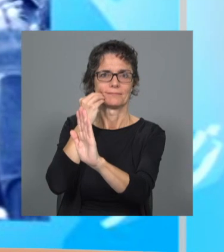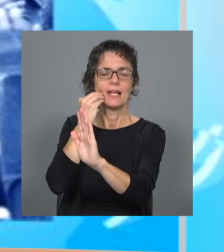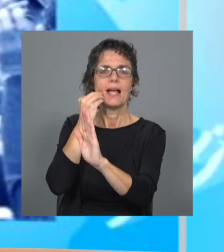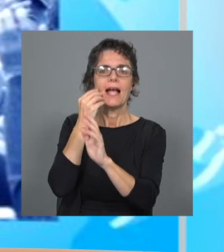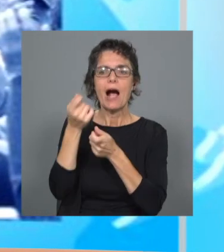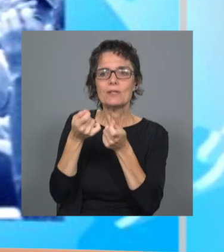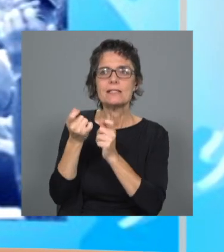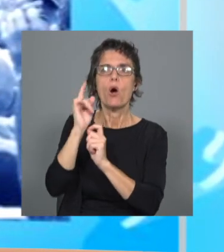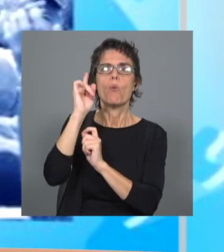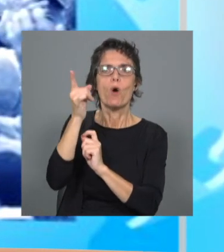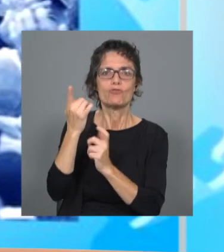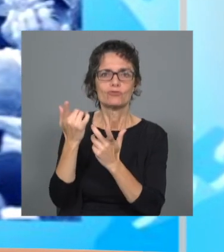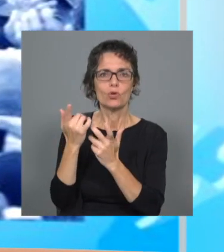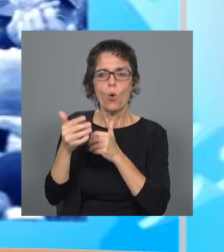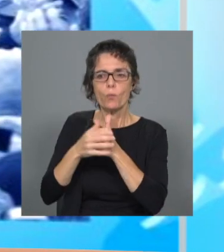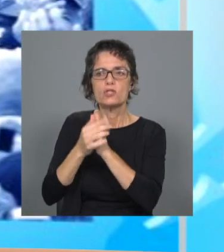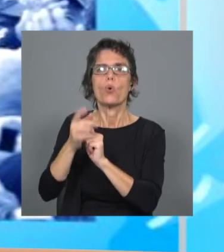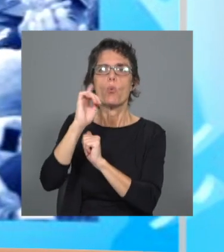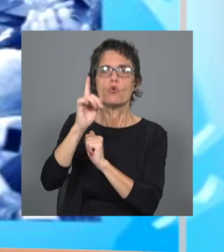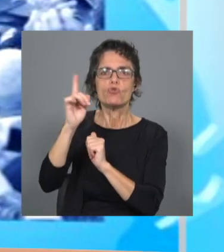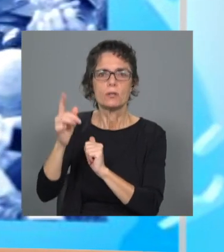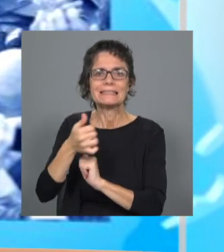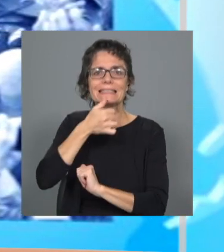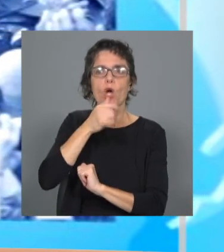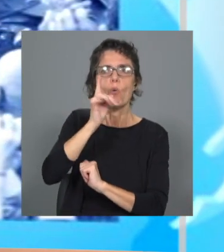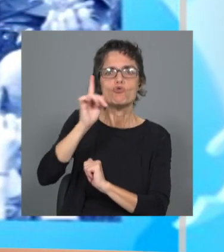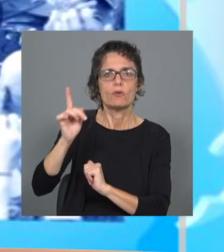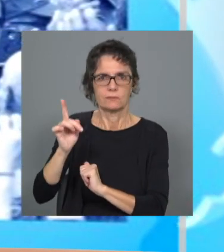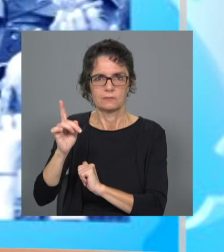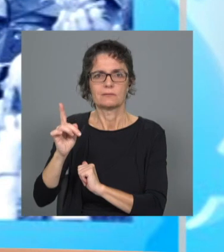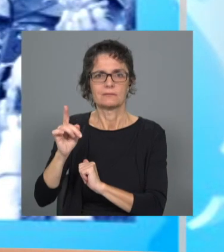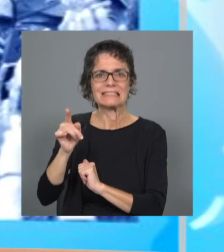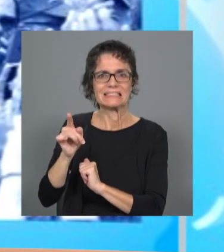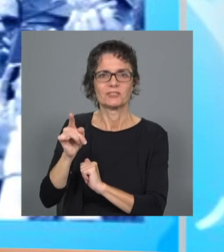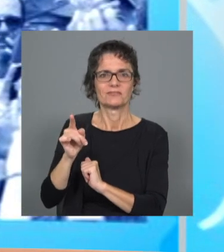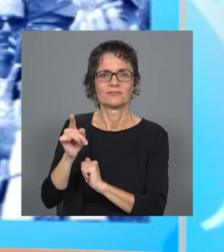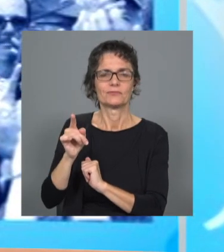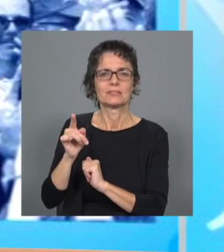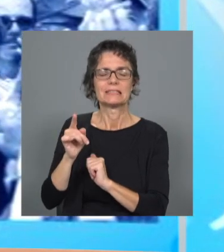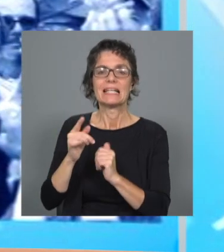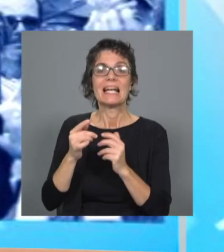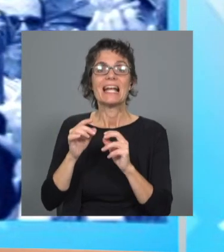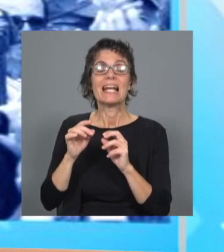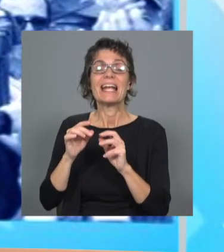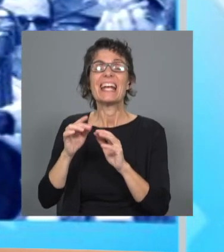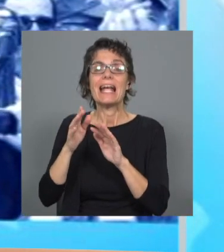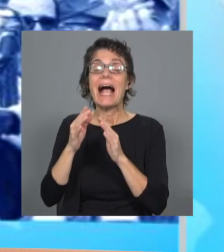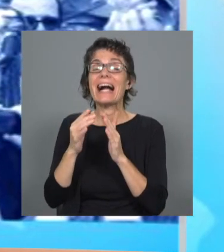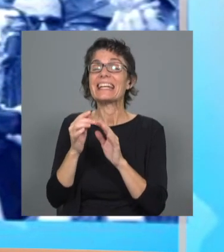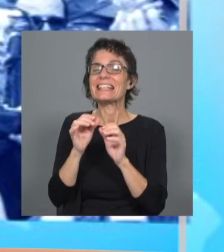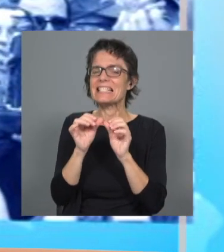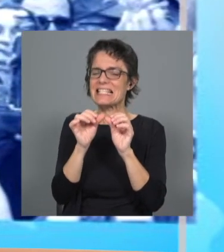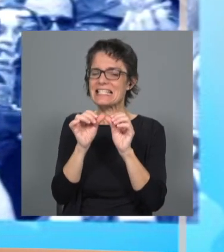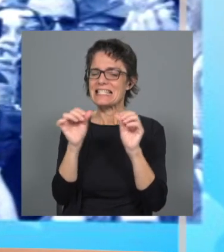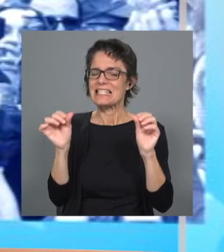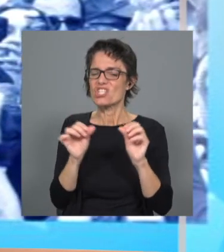processos, devem ser moldados os processos de decisão e a inversão daquele esquema clássico da pirâmide, que provavelmente muitos de nós